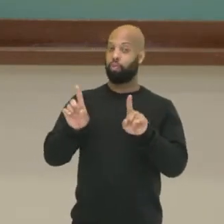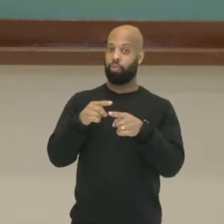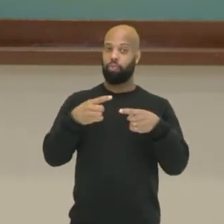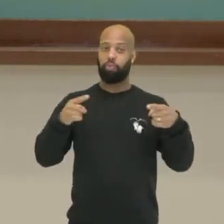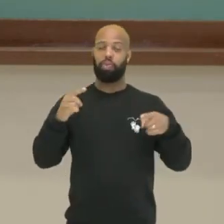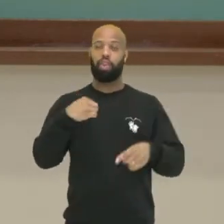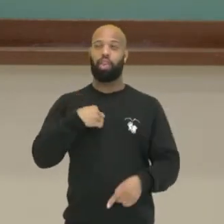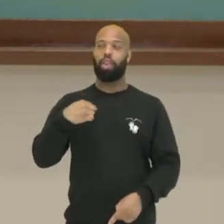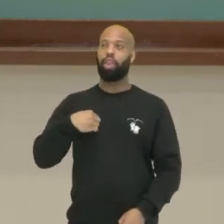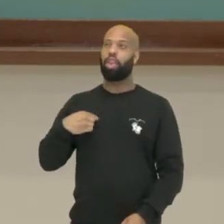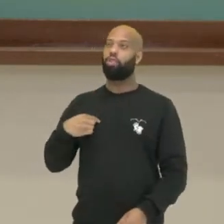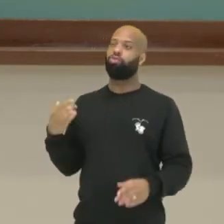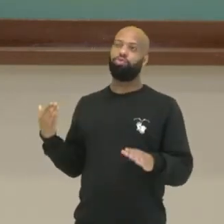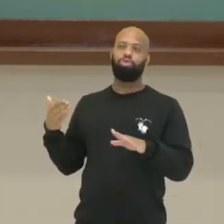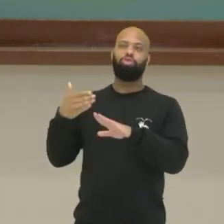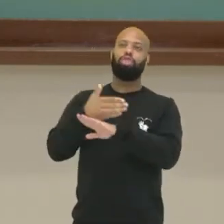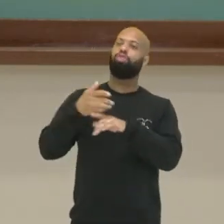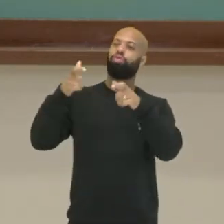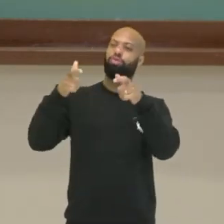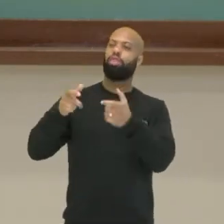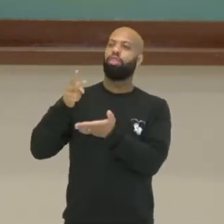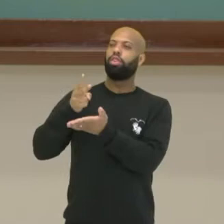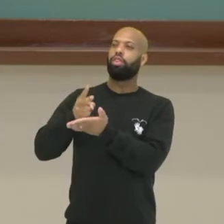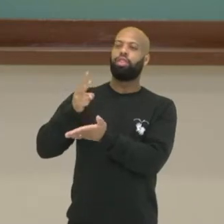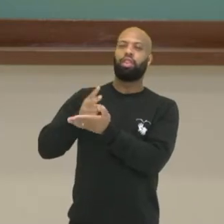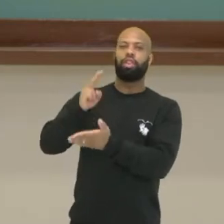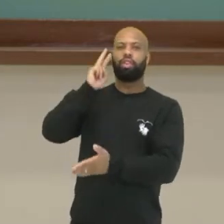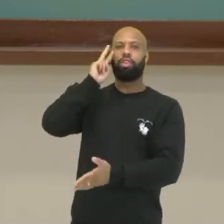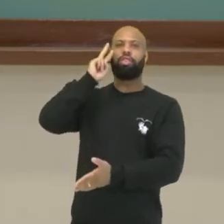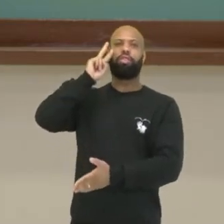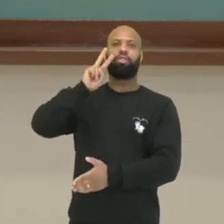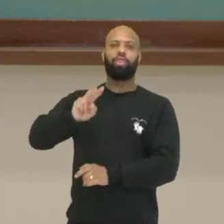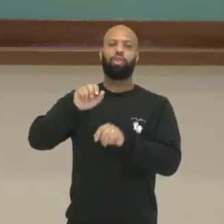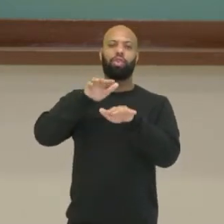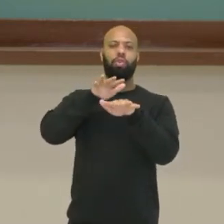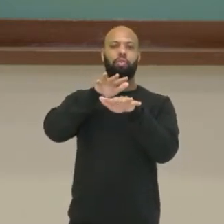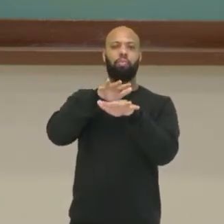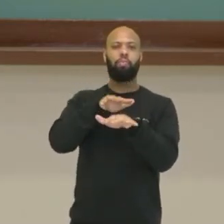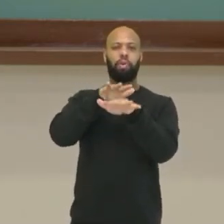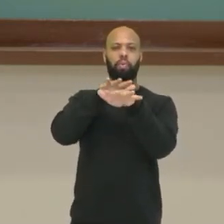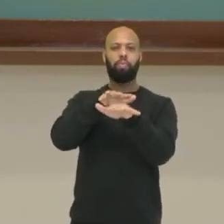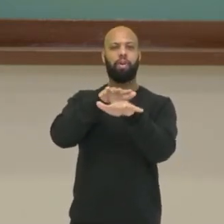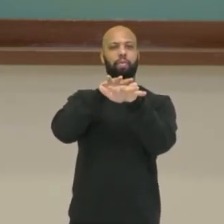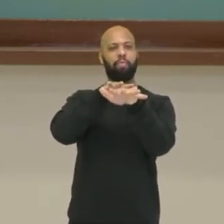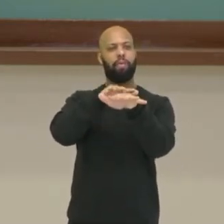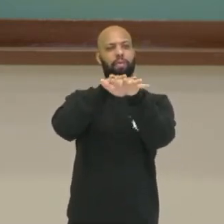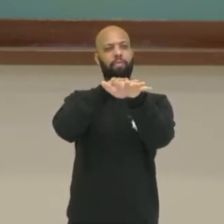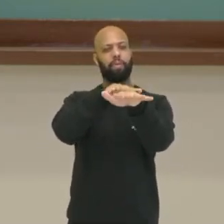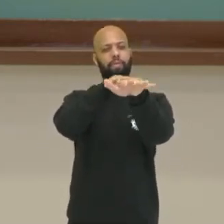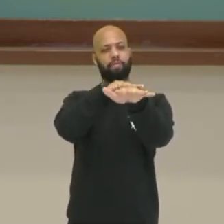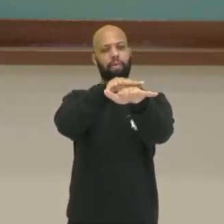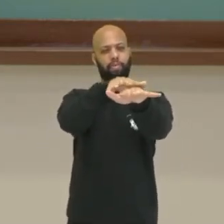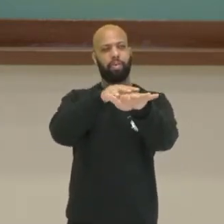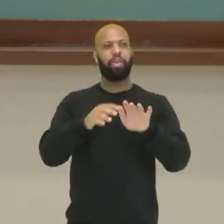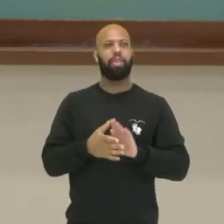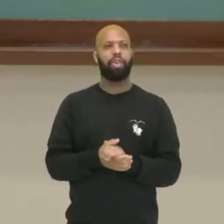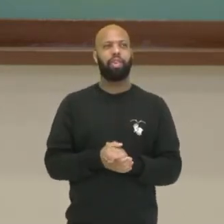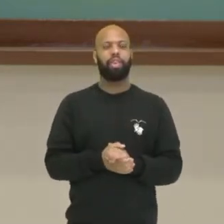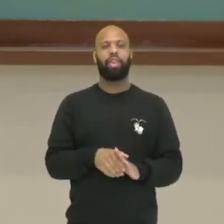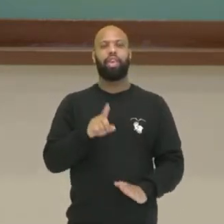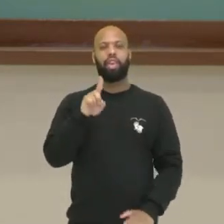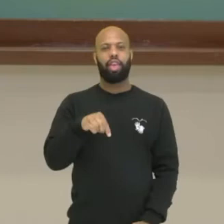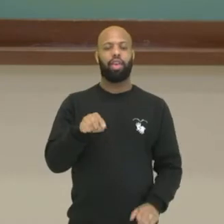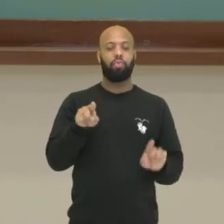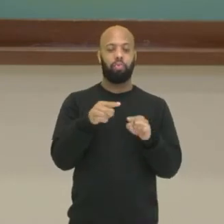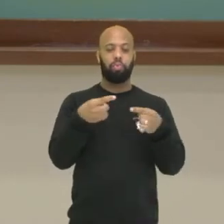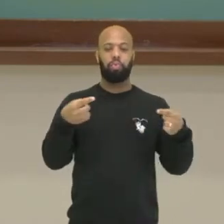se vê uma caravana passar. Lembra dessa? É, Aladdin,